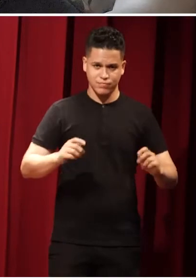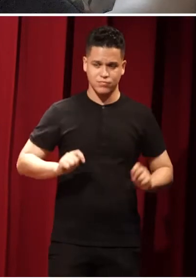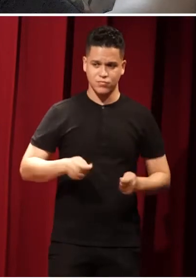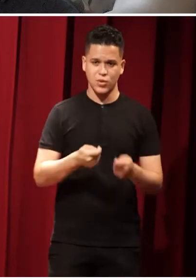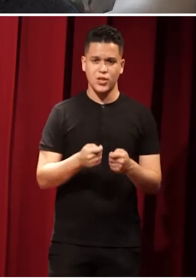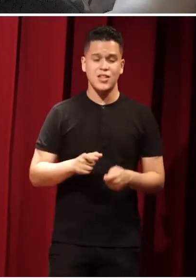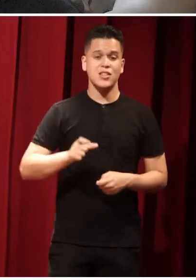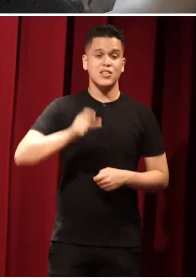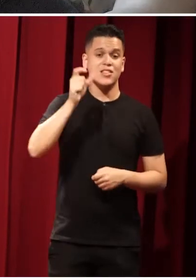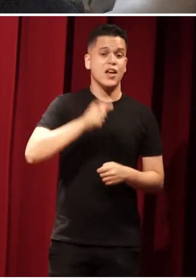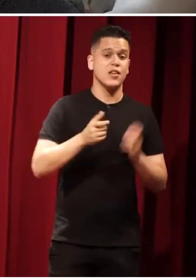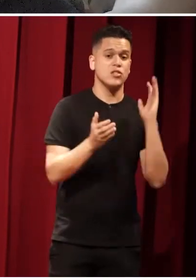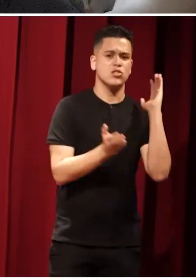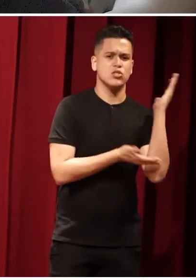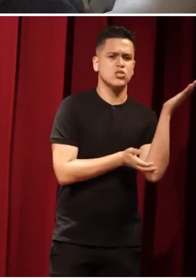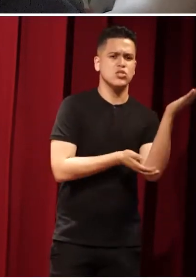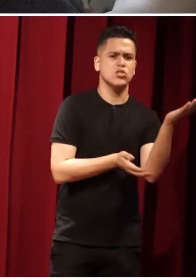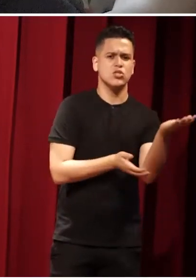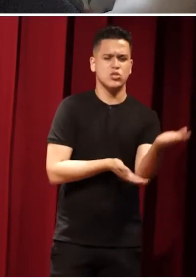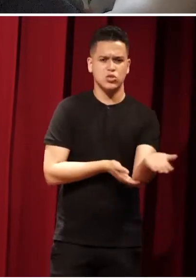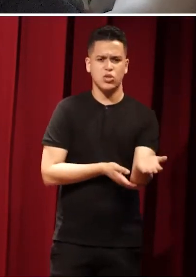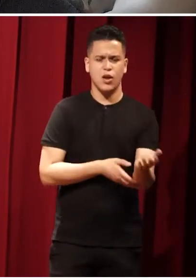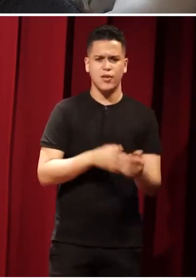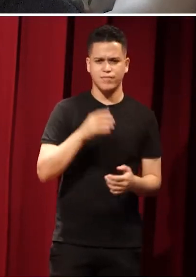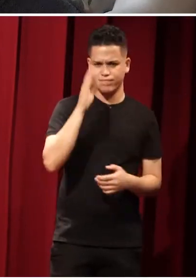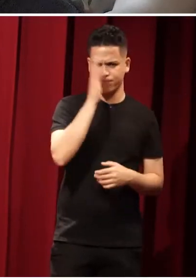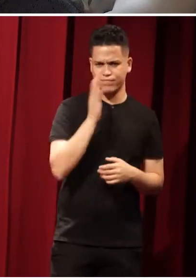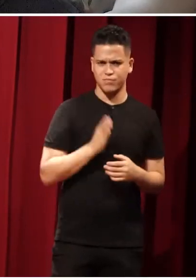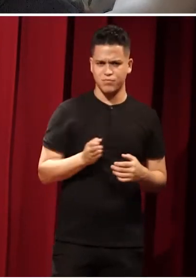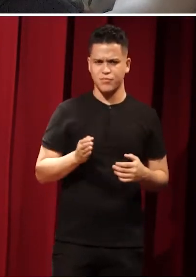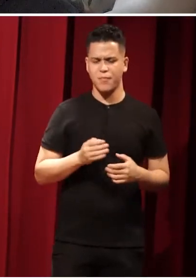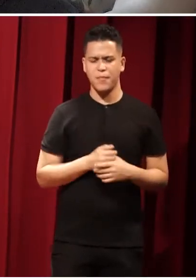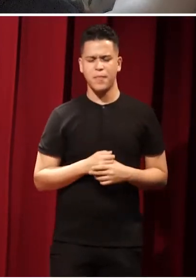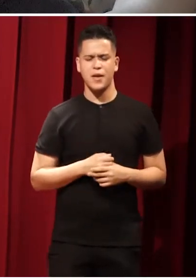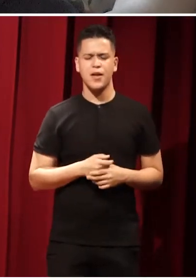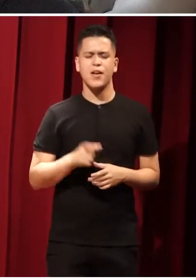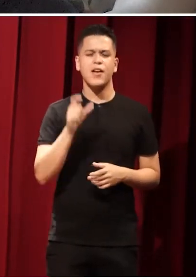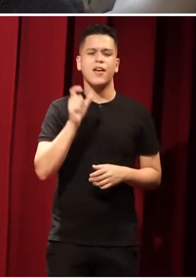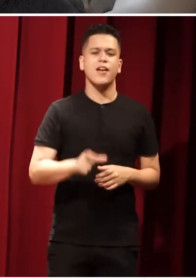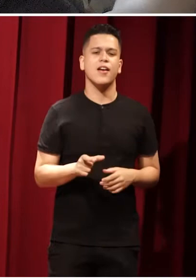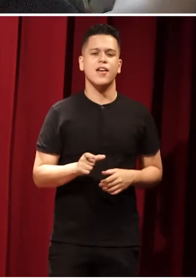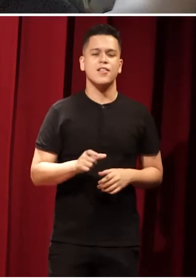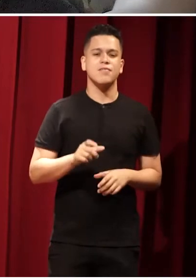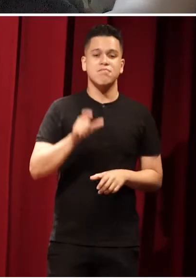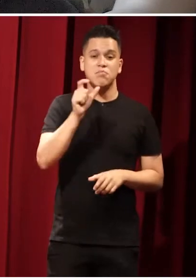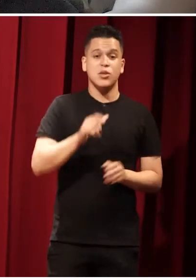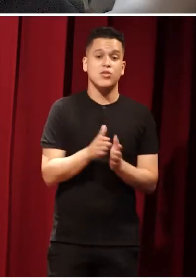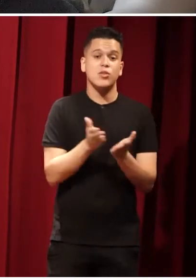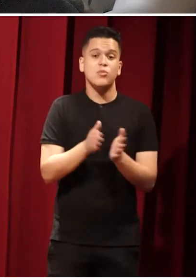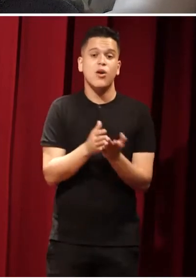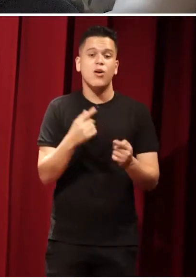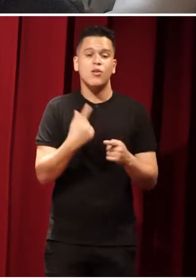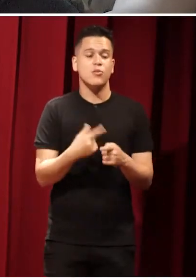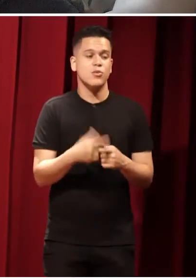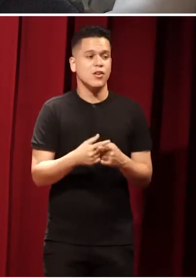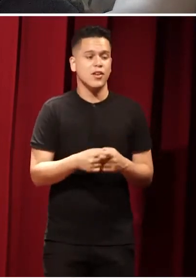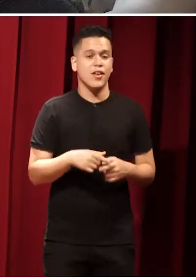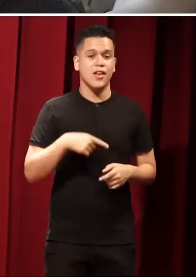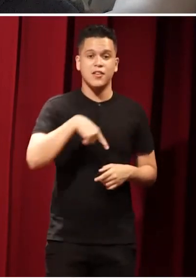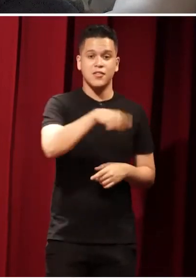população pobre, porque quando ela tem fome, ela vai lá a destruir. E você no livro fala